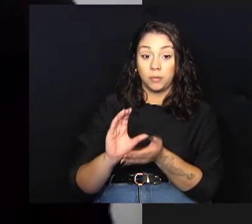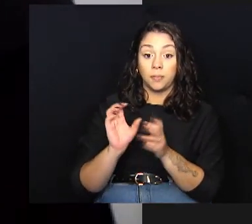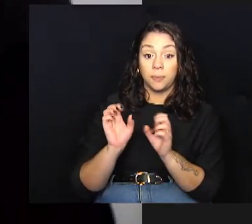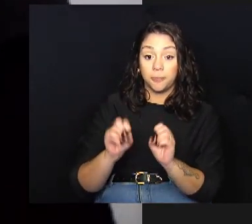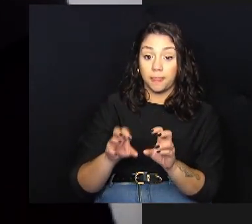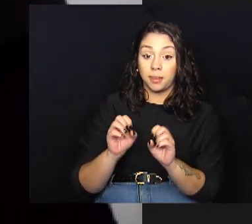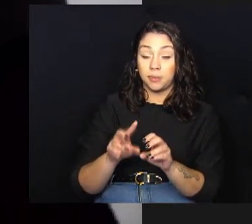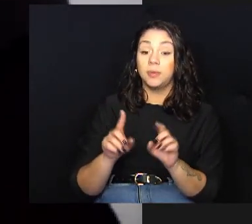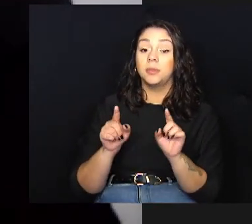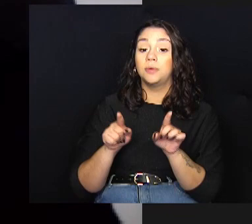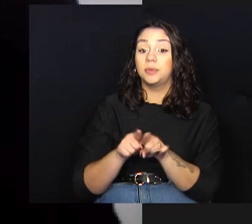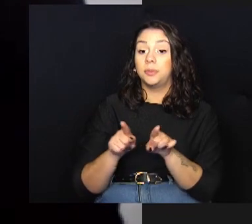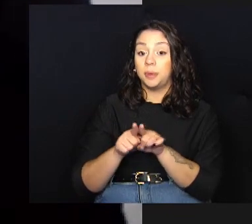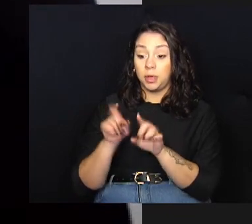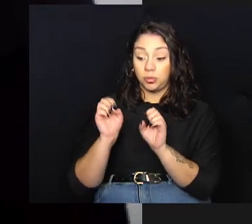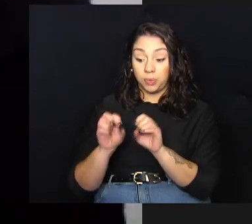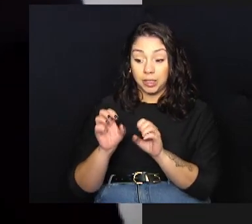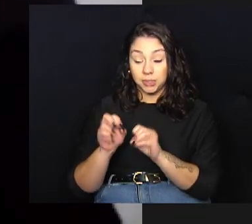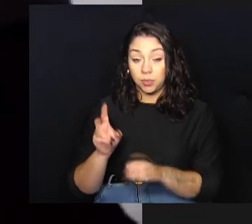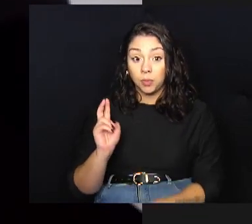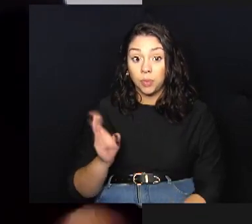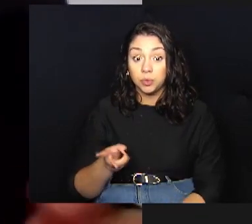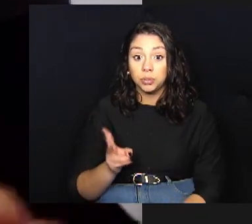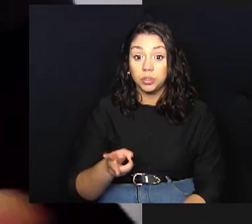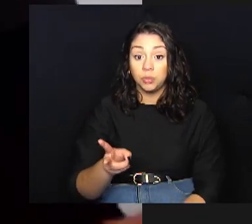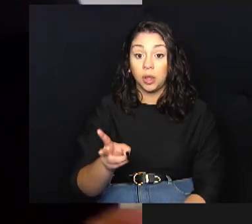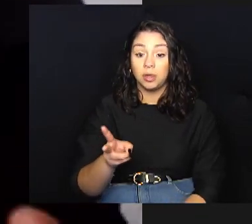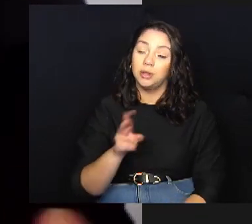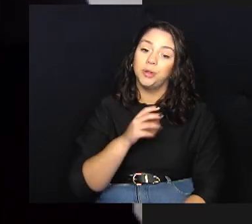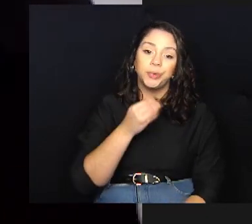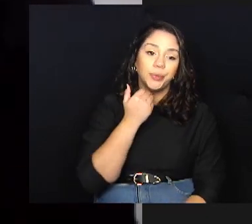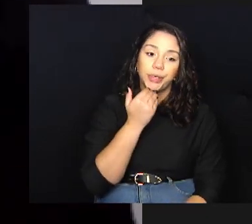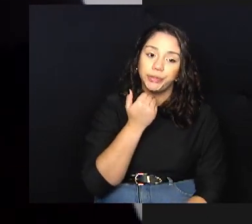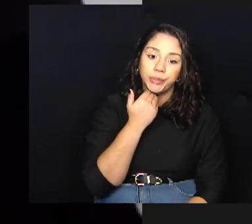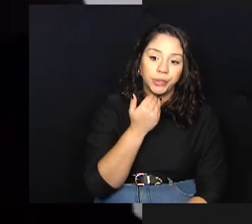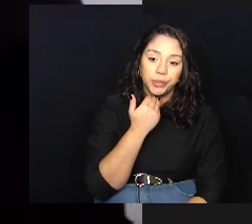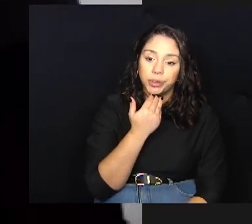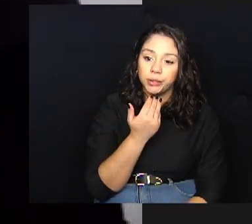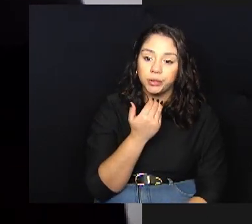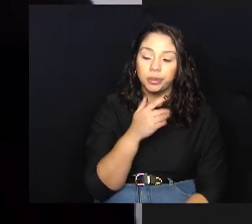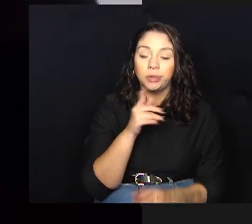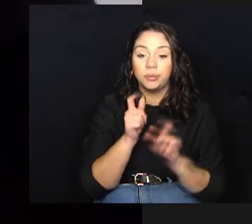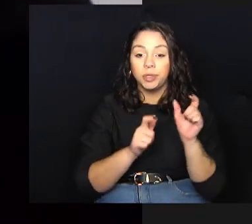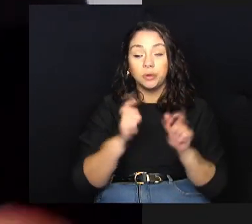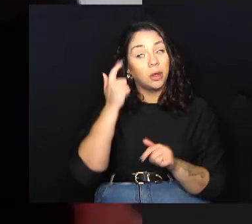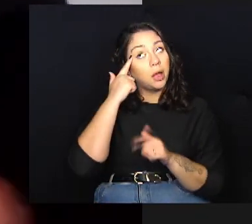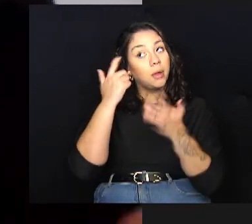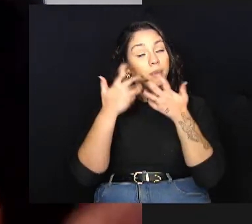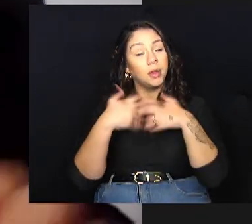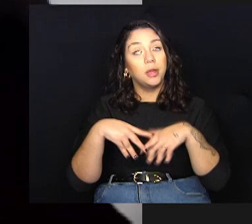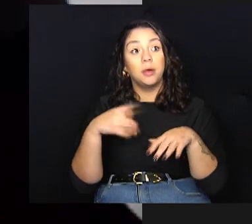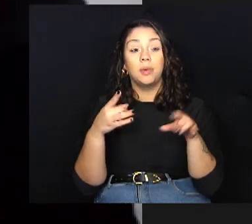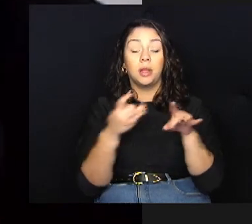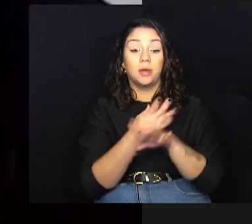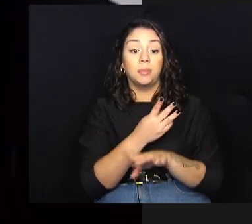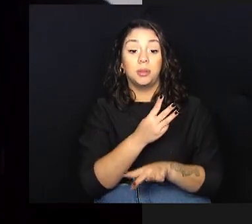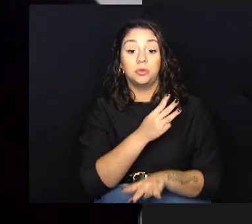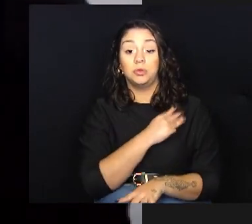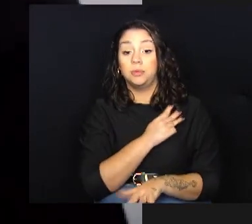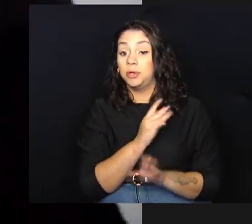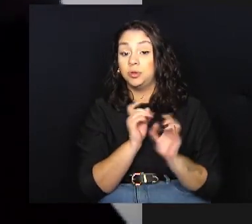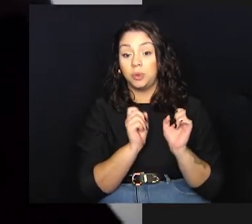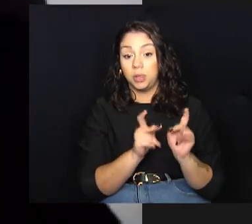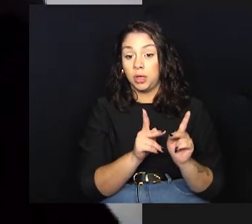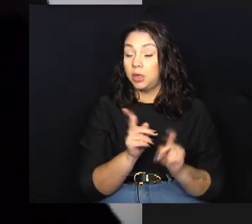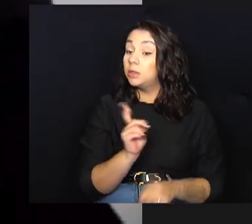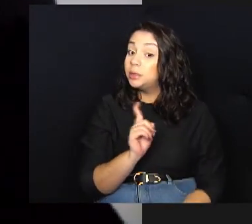em educação continuada então não adianta você as pessoas pensarem bom eu vou ter nenhum ensino médio Tá